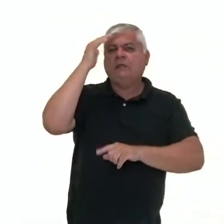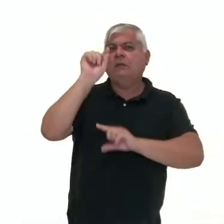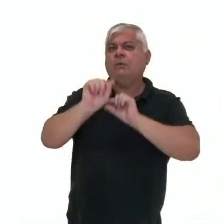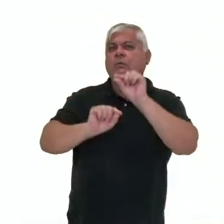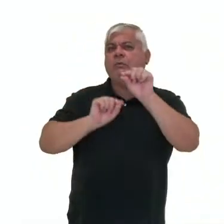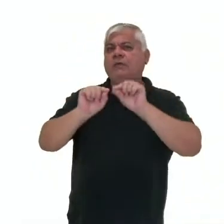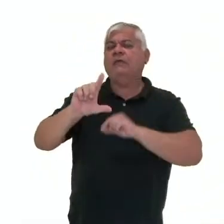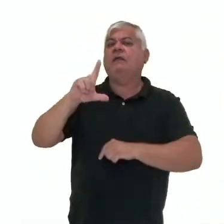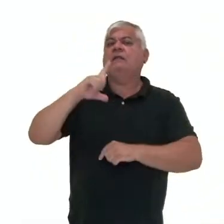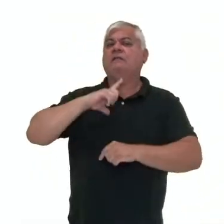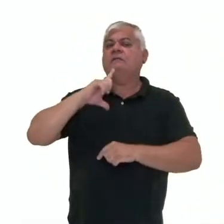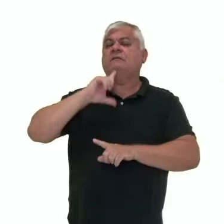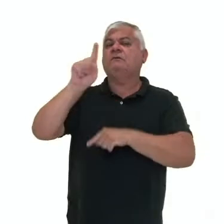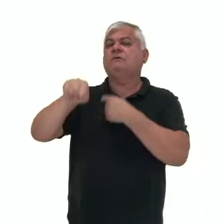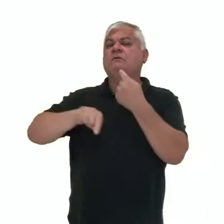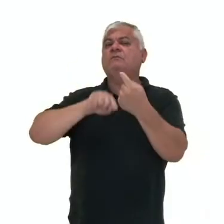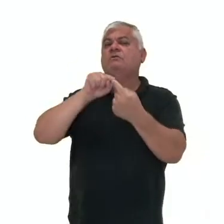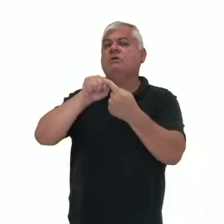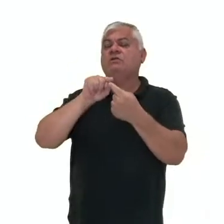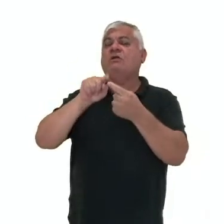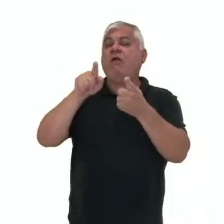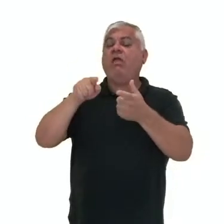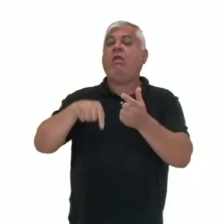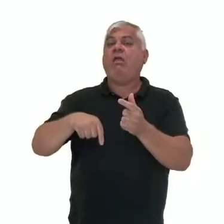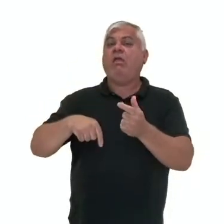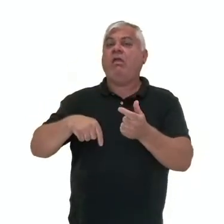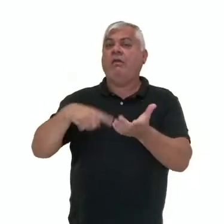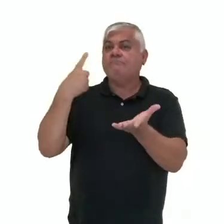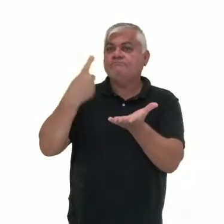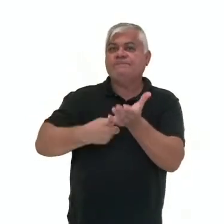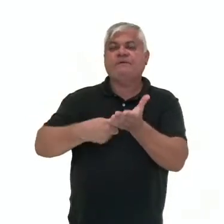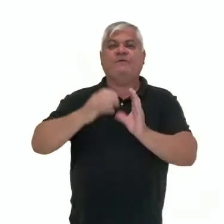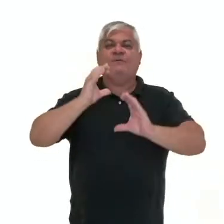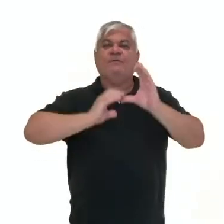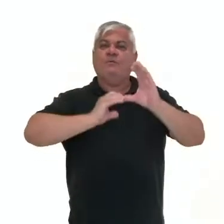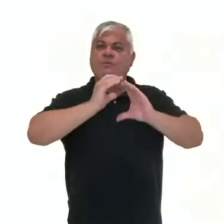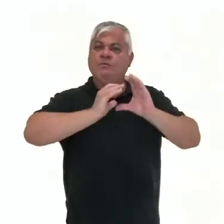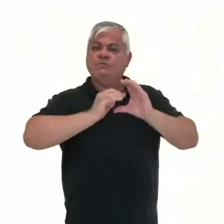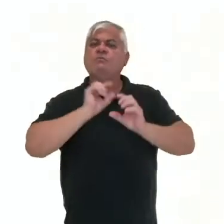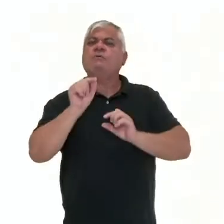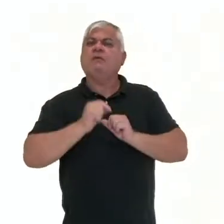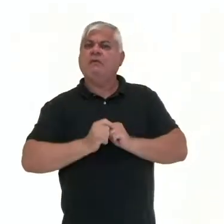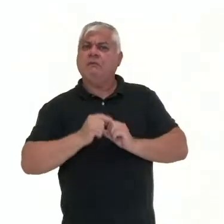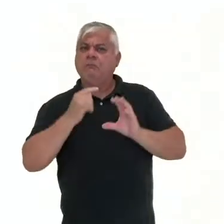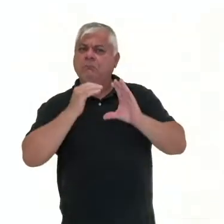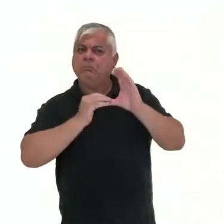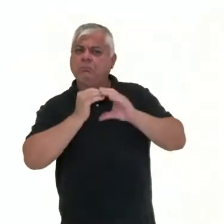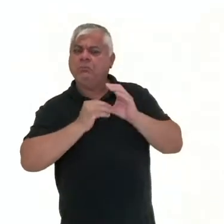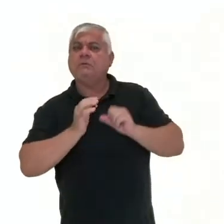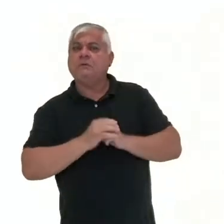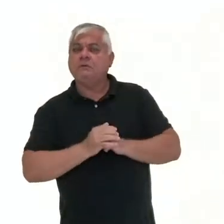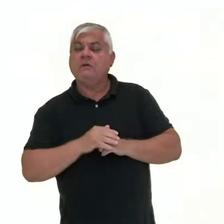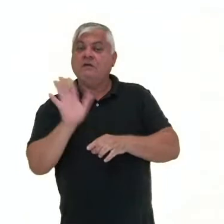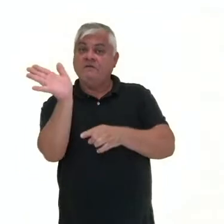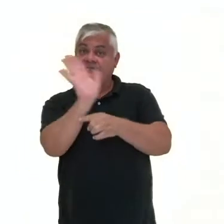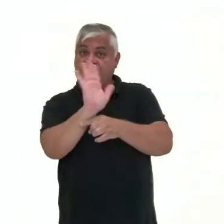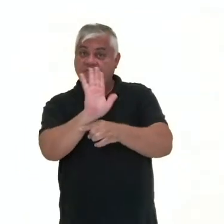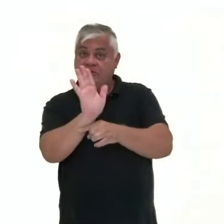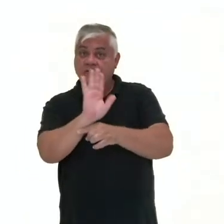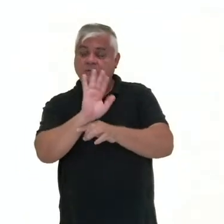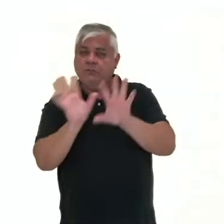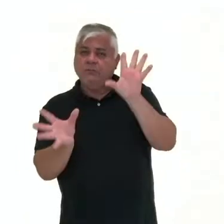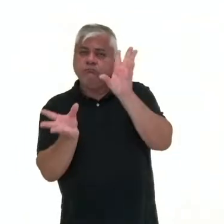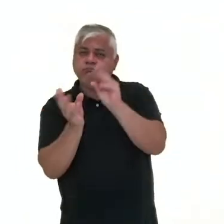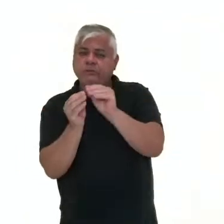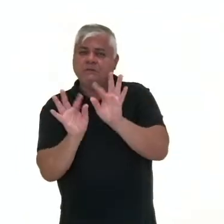tem por objetivo promover um concurso, né? Que concurso é esse? É sobre um filme de